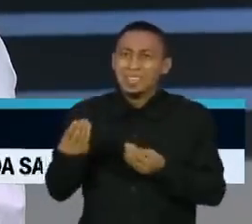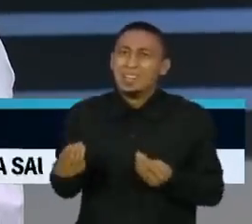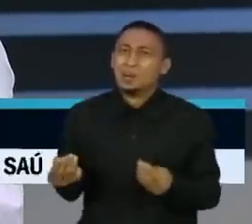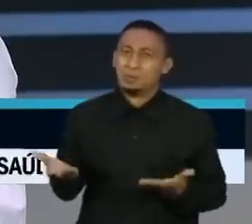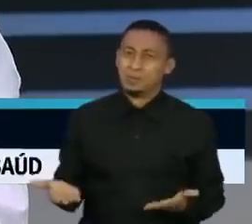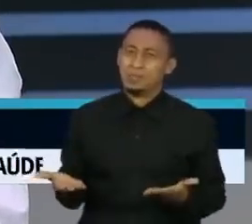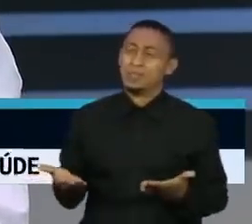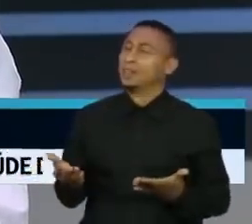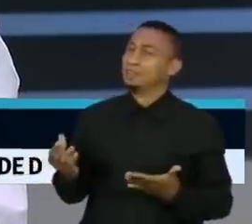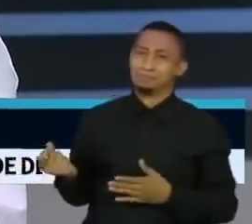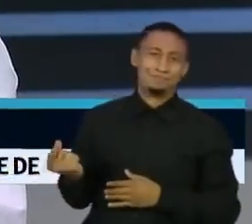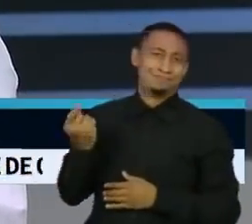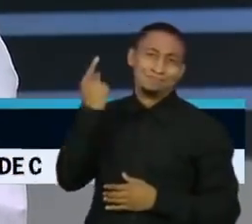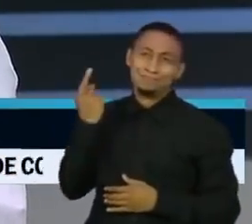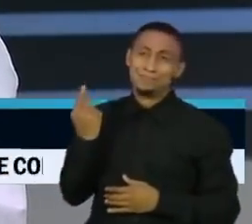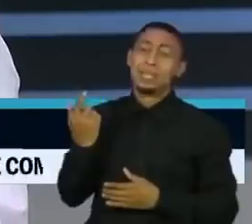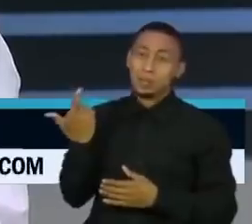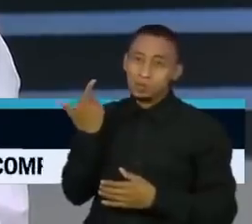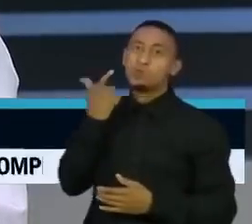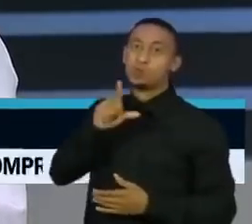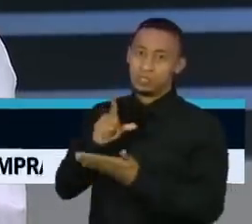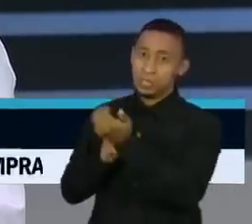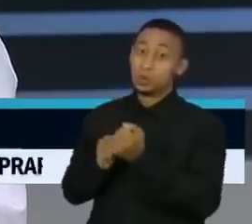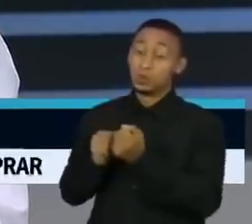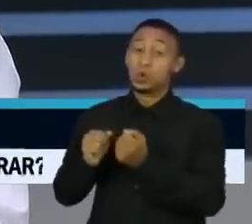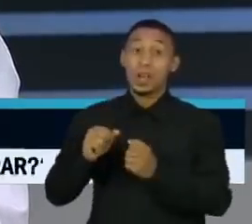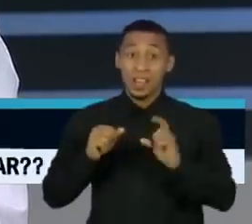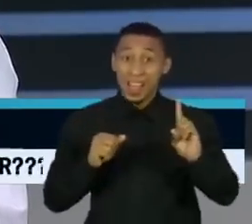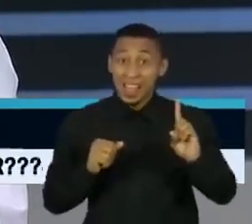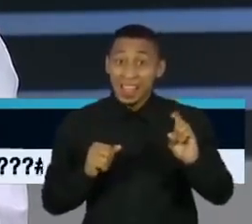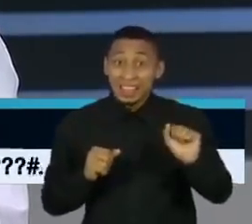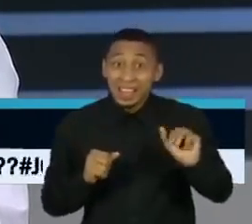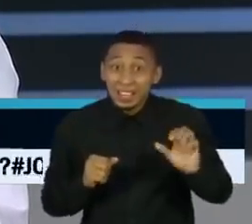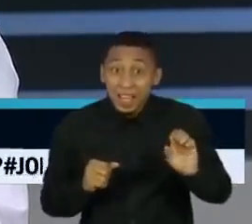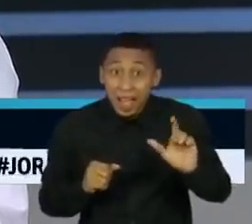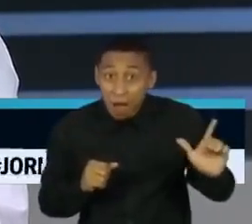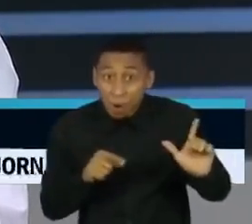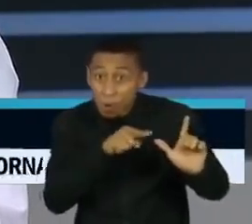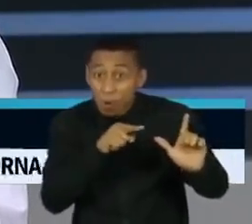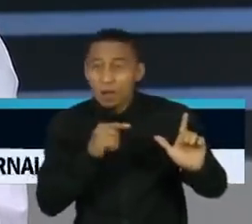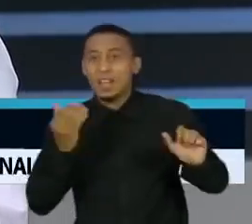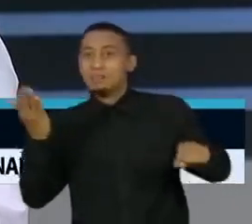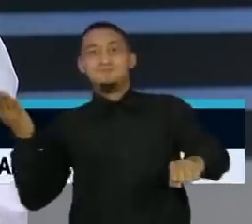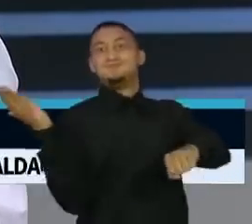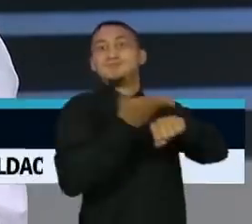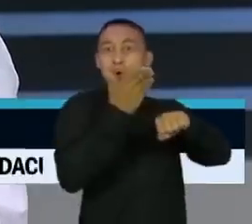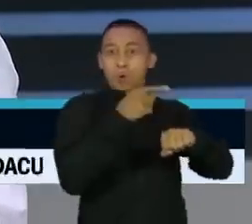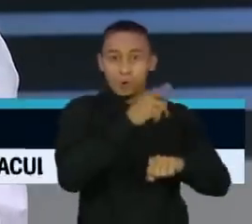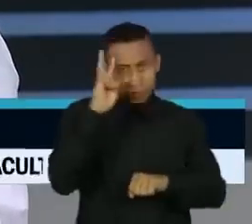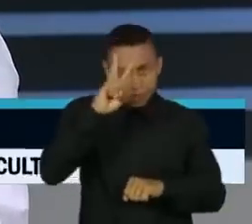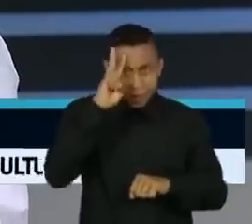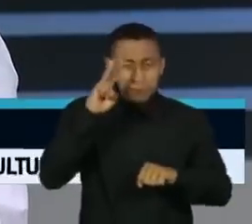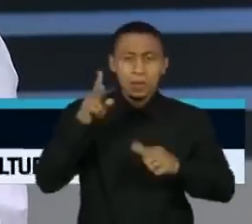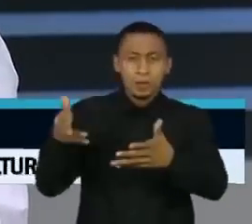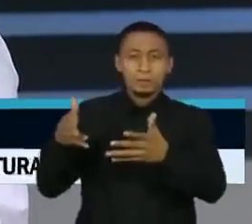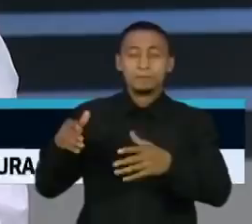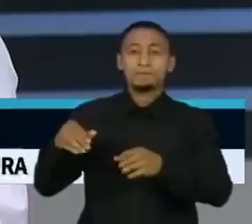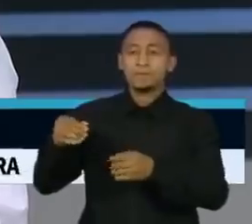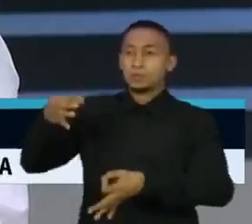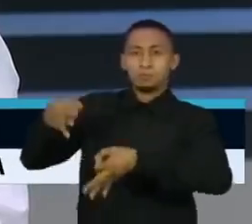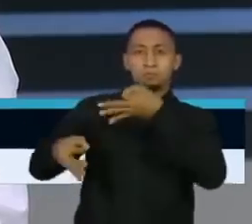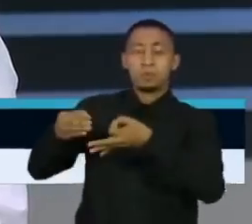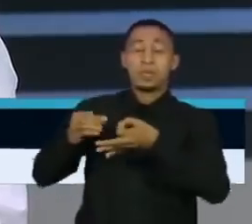conseguiu superar recentemente Daniel, o deputado Daniel, que fez aquelas bobagens frente ao Supremo Tribunal Federal, e até o